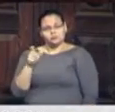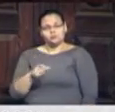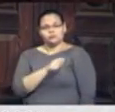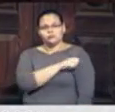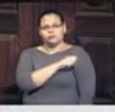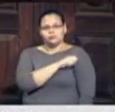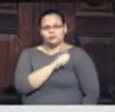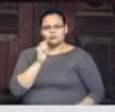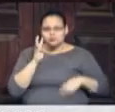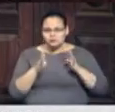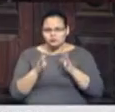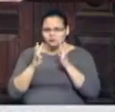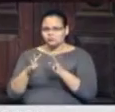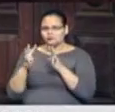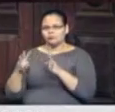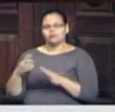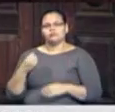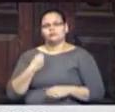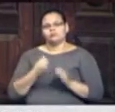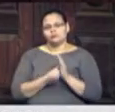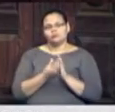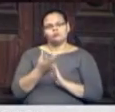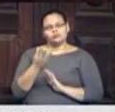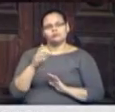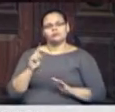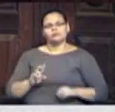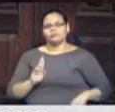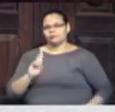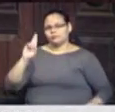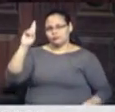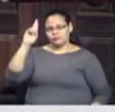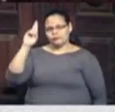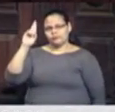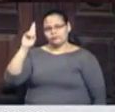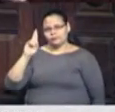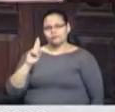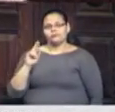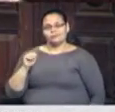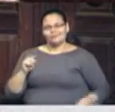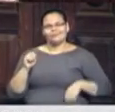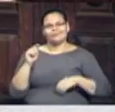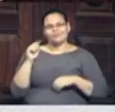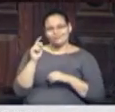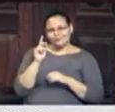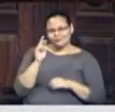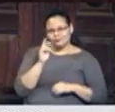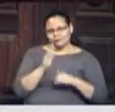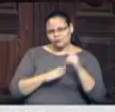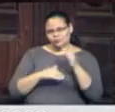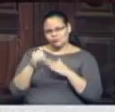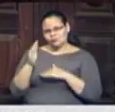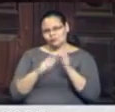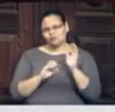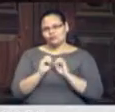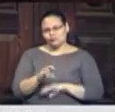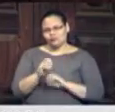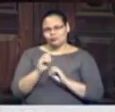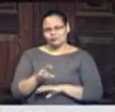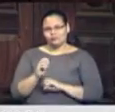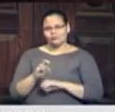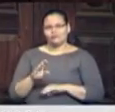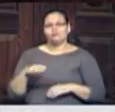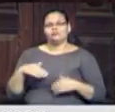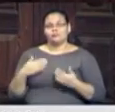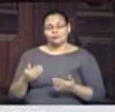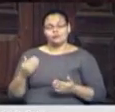número, inclusive a representação dos profissionais da educação, que é o CEP, tudo isso. Então, hoje esse